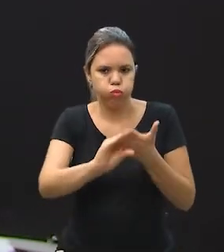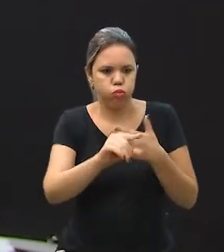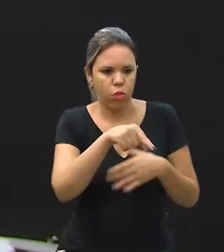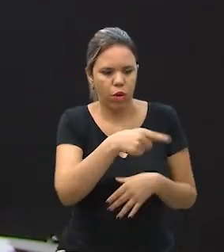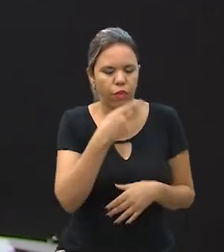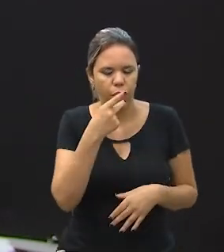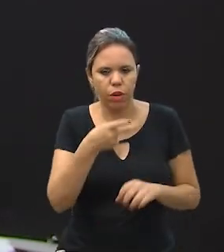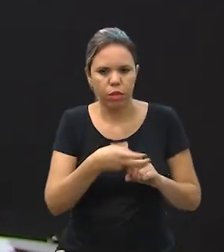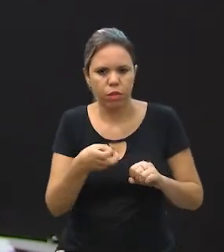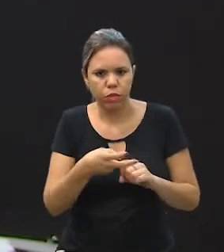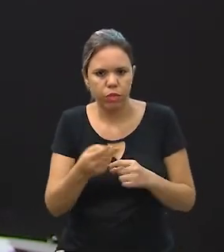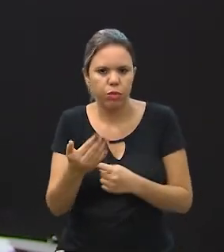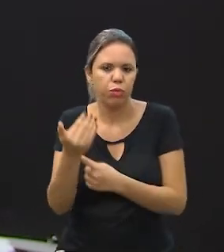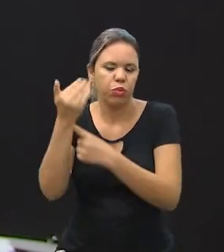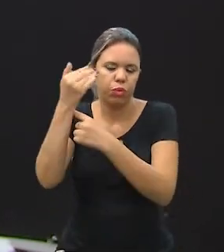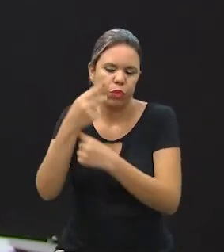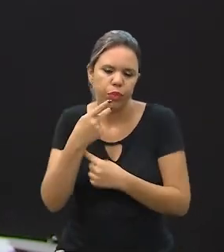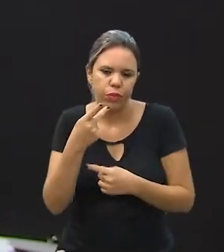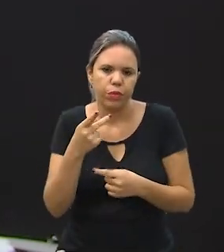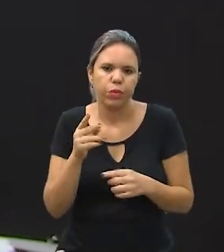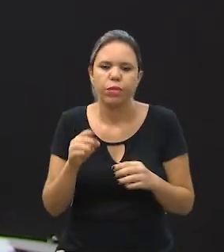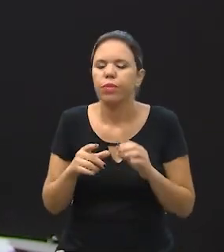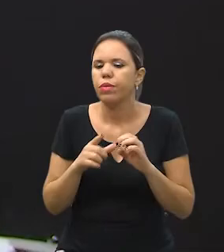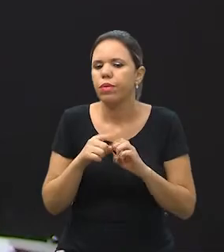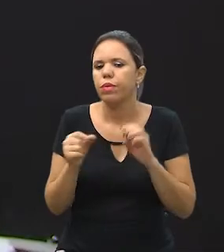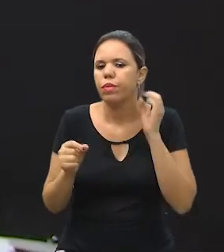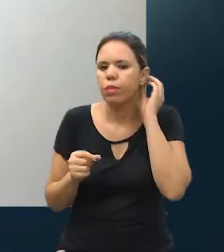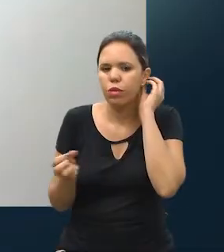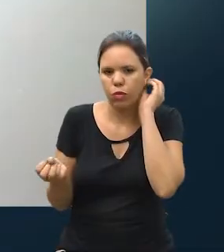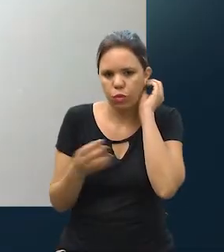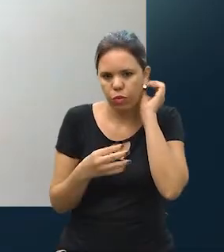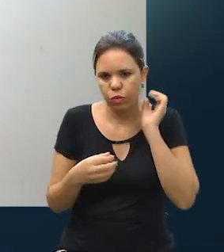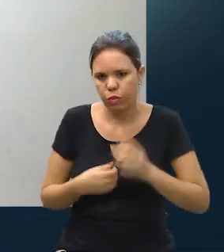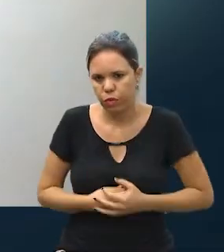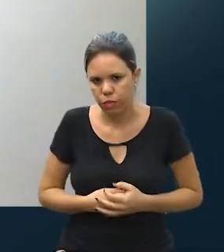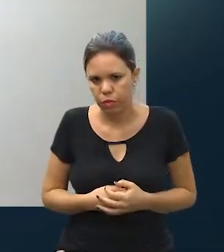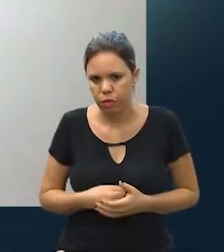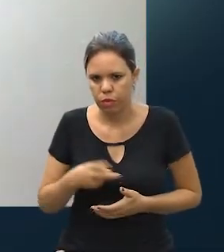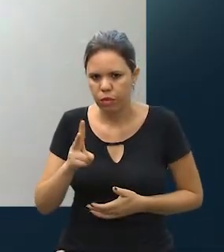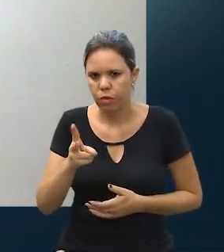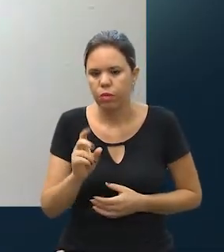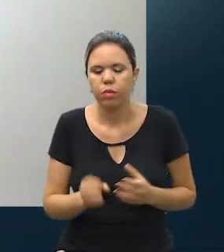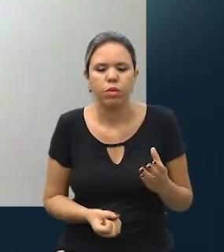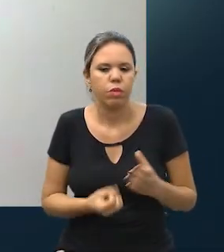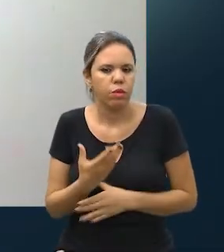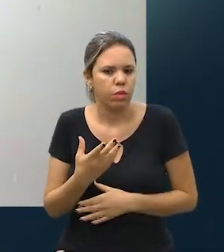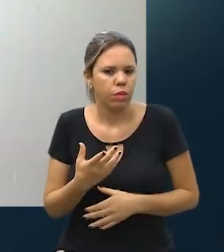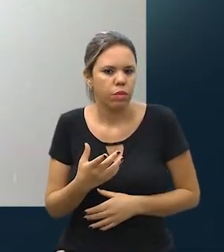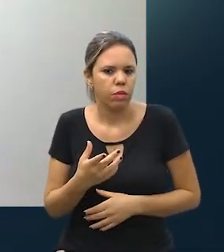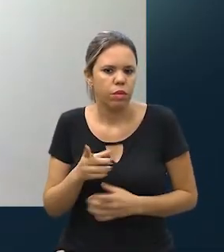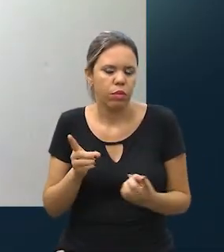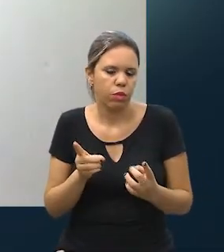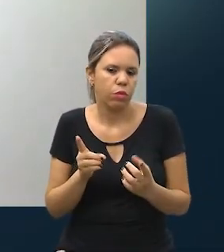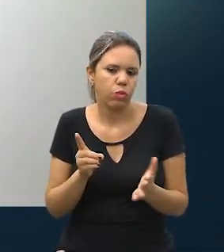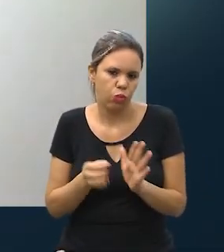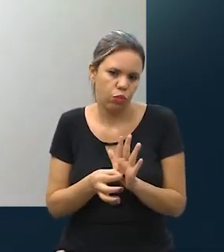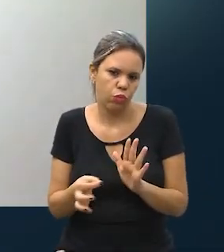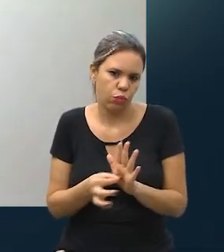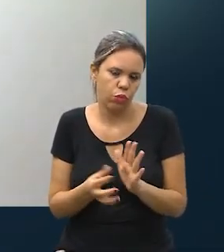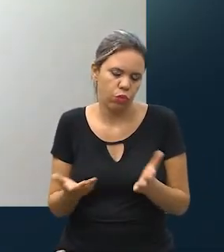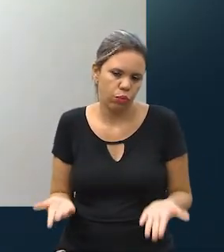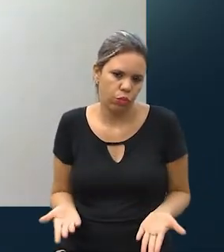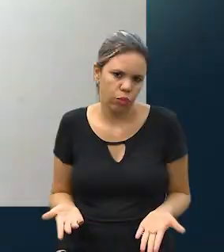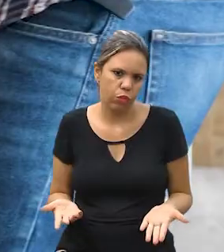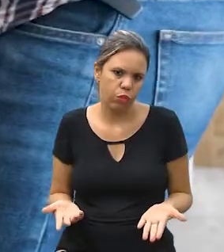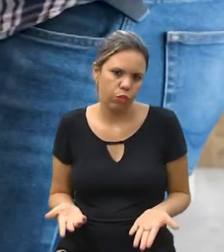em startup, quando ele fala em empreendimento novo, ele sempre dá essa sugestão, né, para